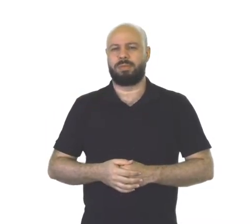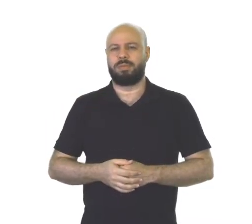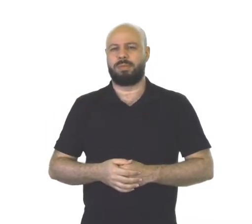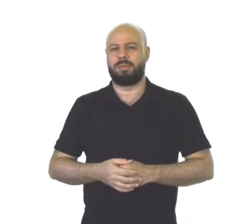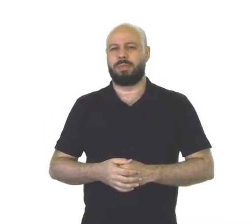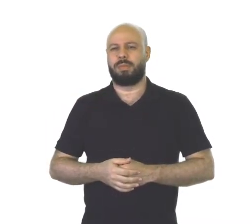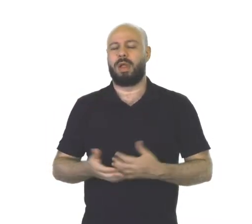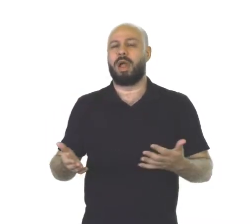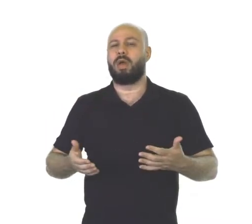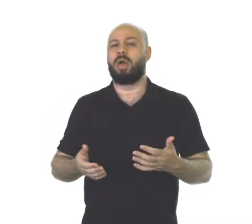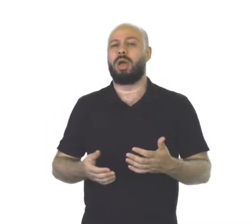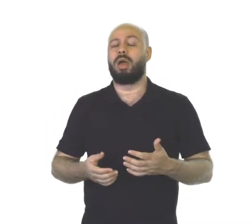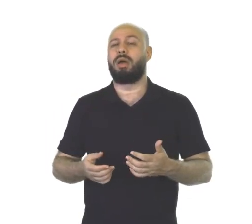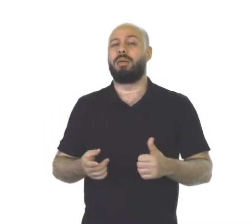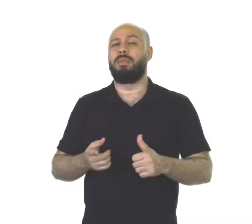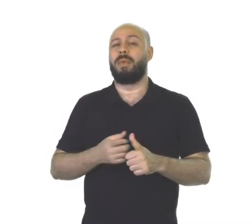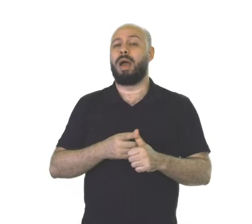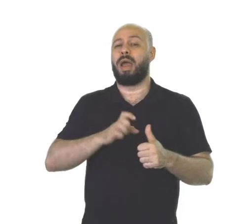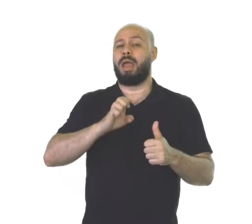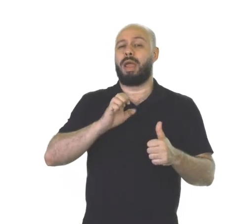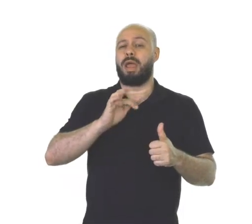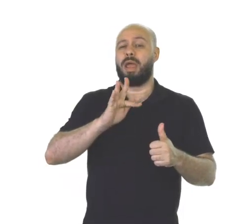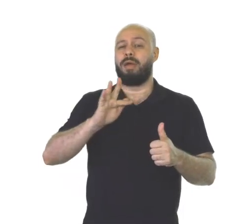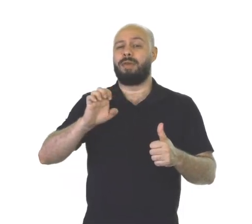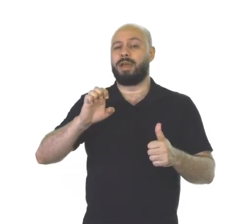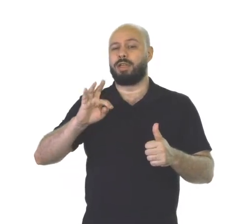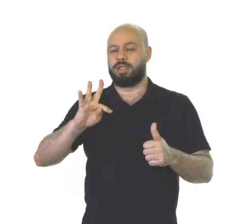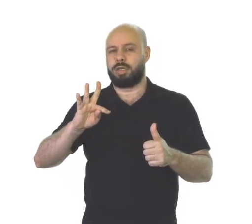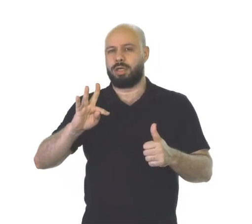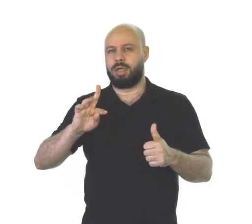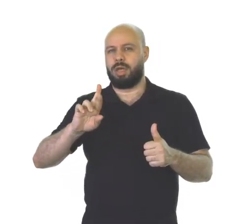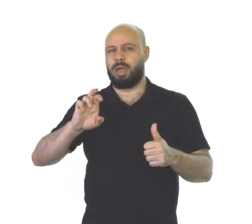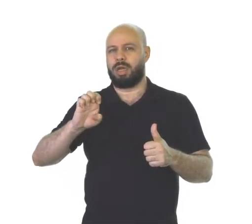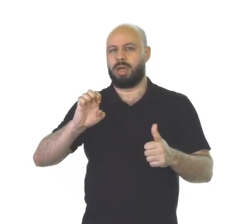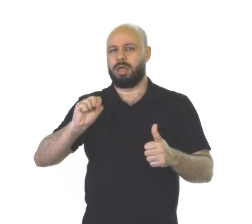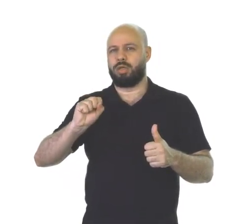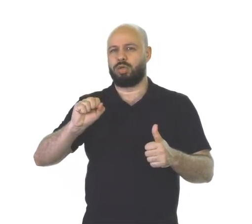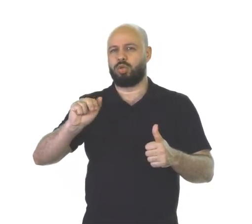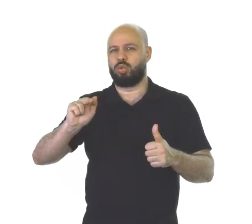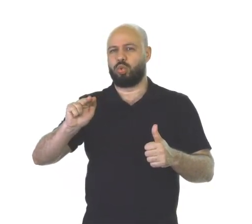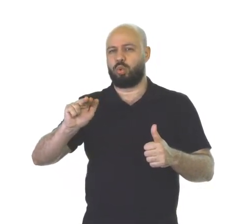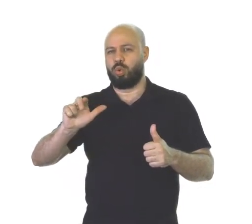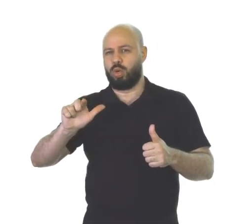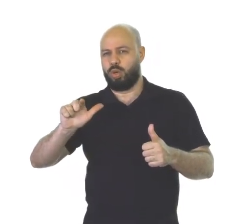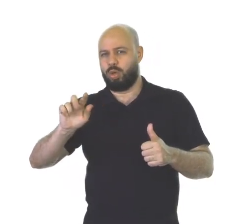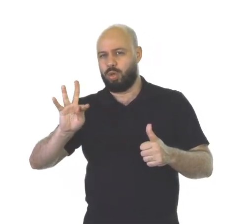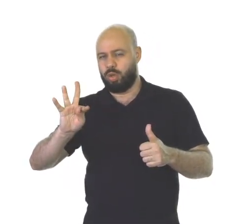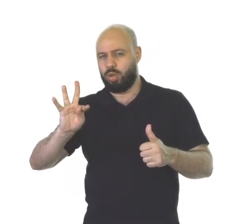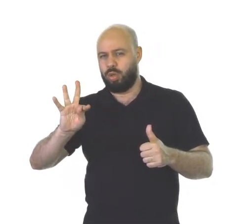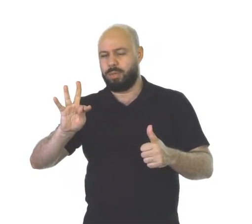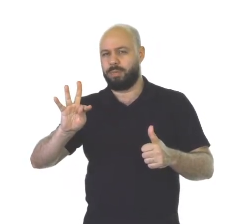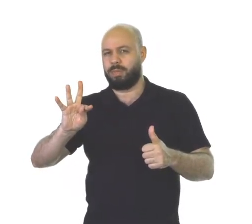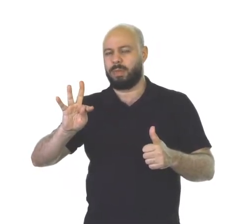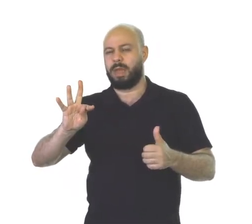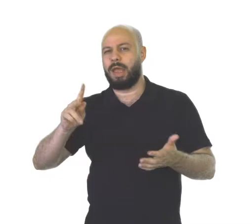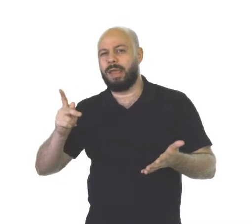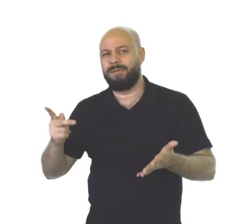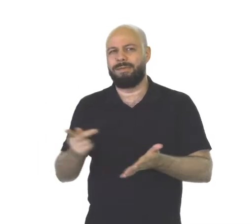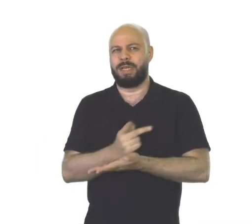temos palavras sobre effect and result, ou seja, efeito